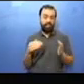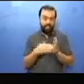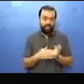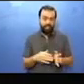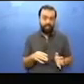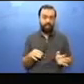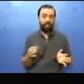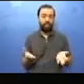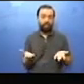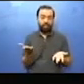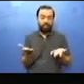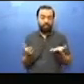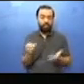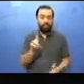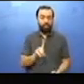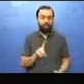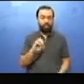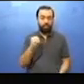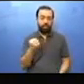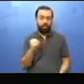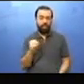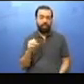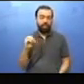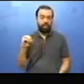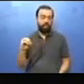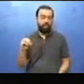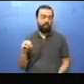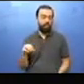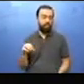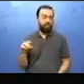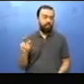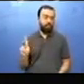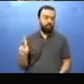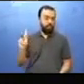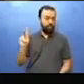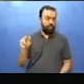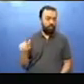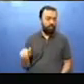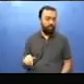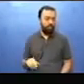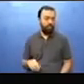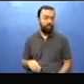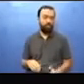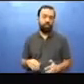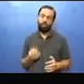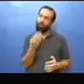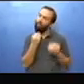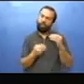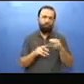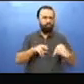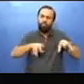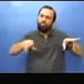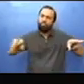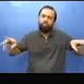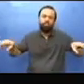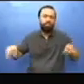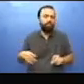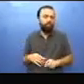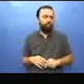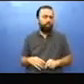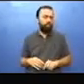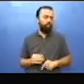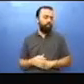E quando adulta, elas são herbívoras, mas antes disso, elas têm uma alimentação variada, elas comem diversos tipos